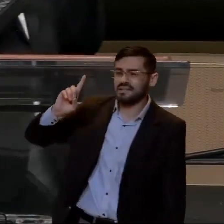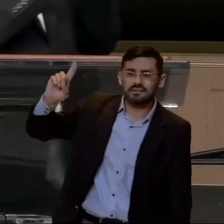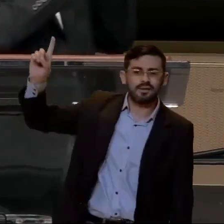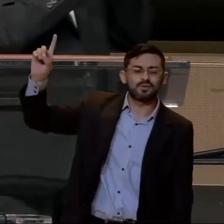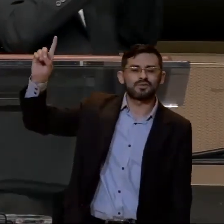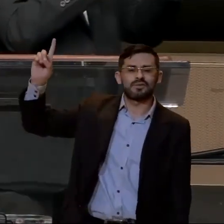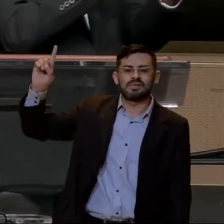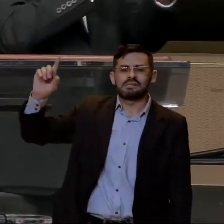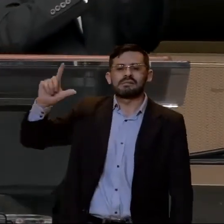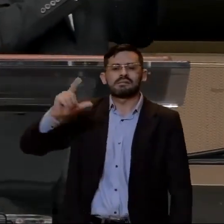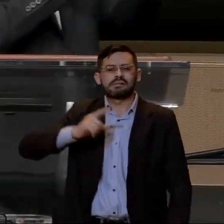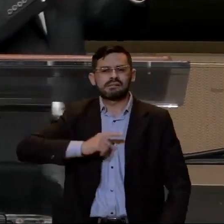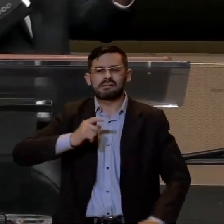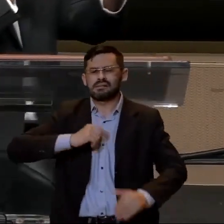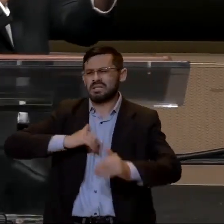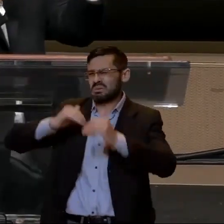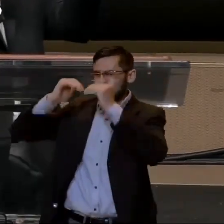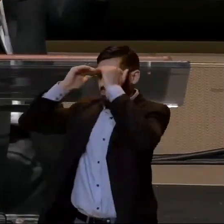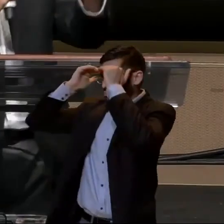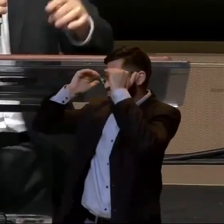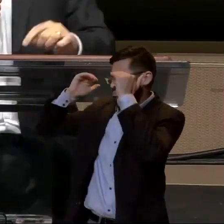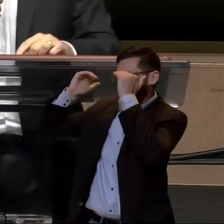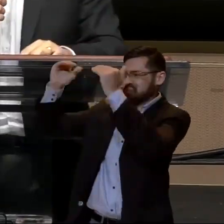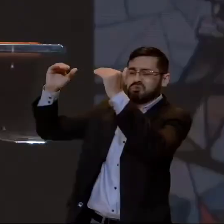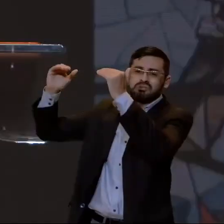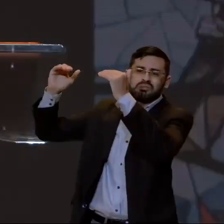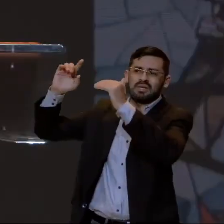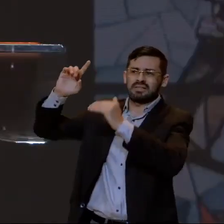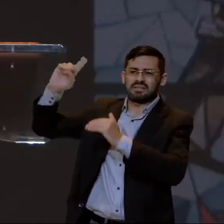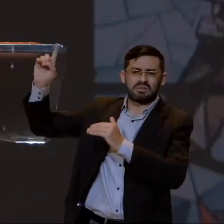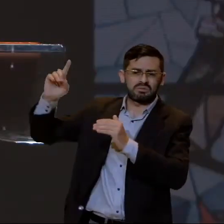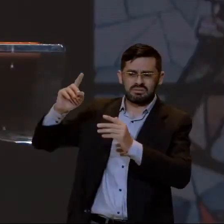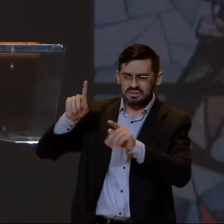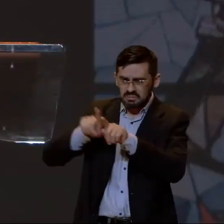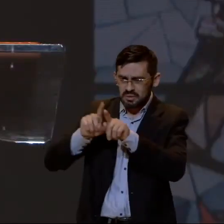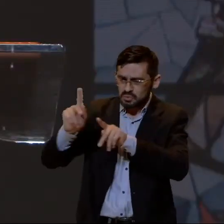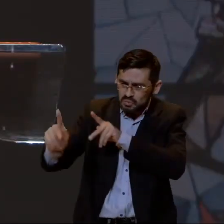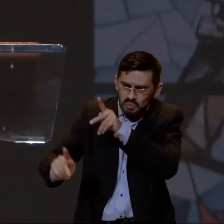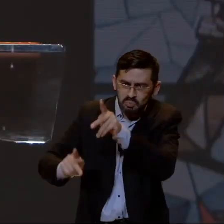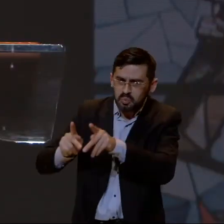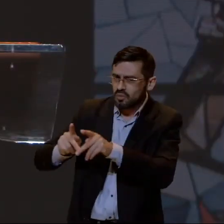E houve temor de Deus no coração daquele povo.